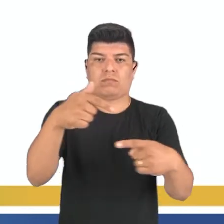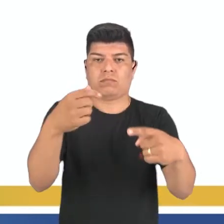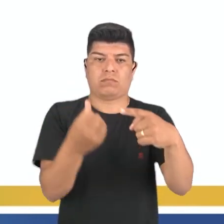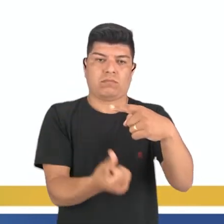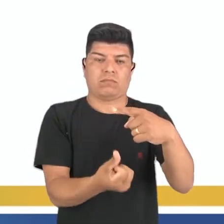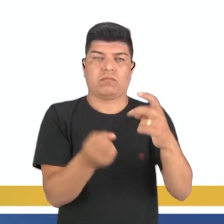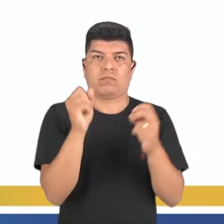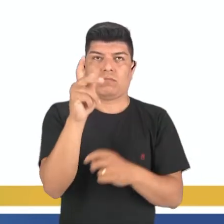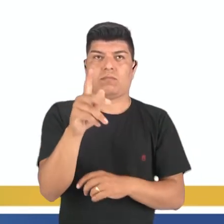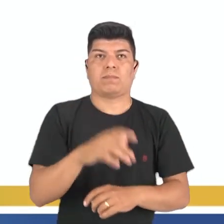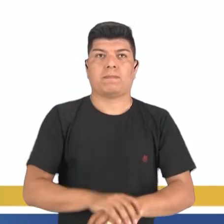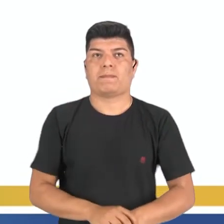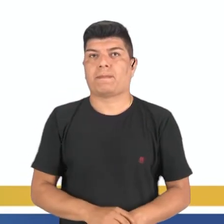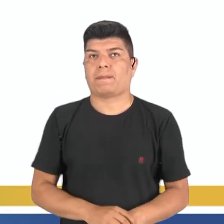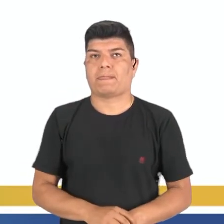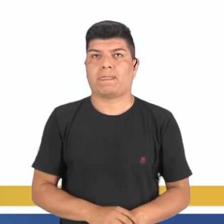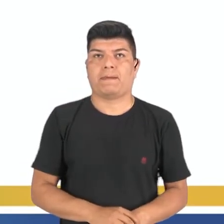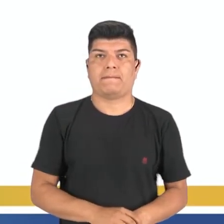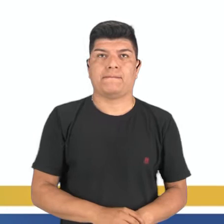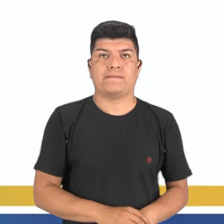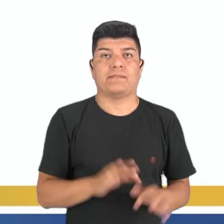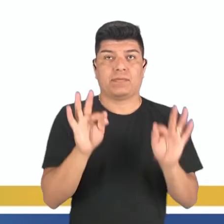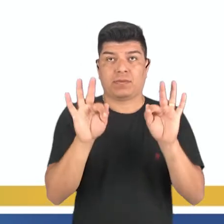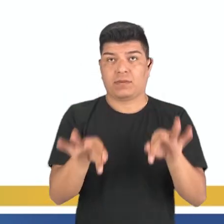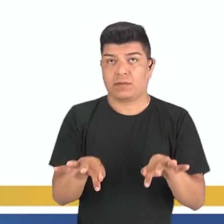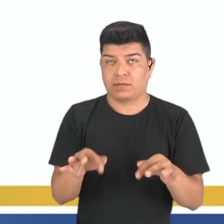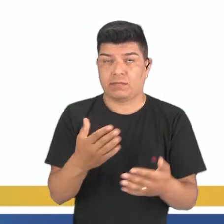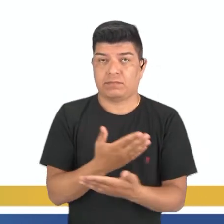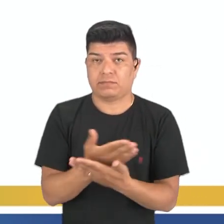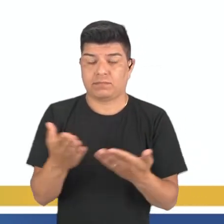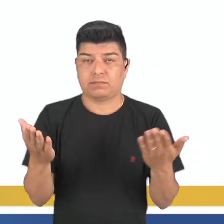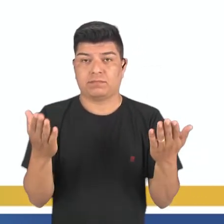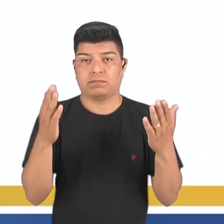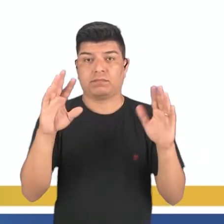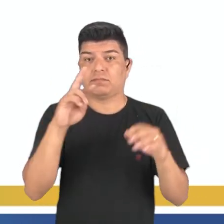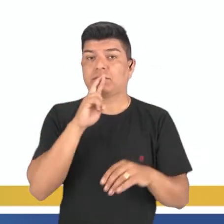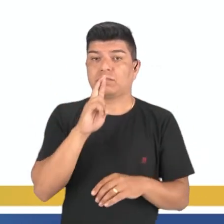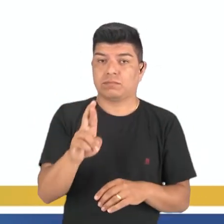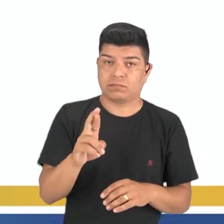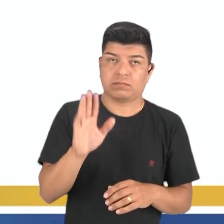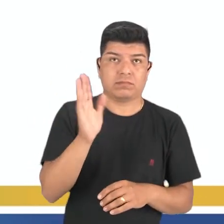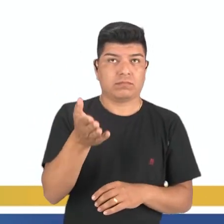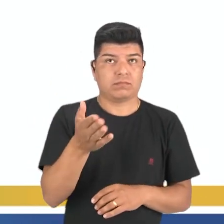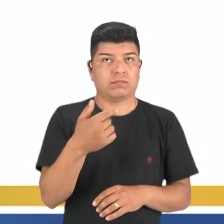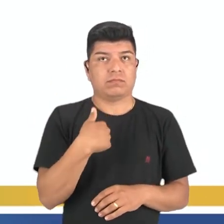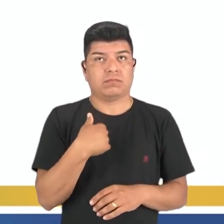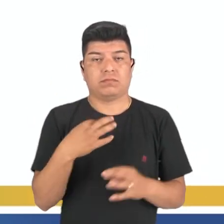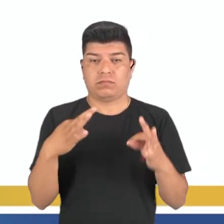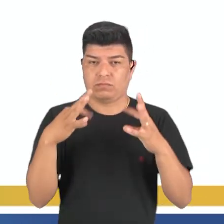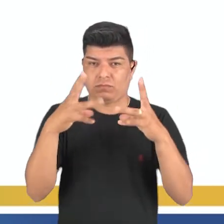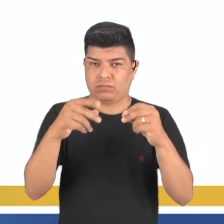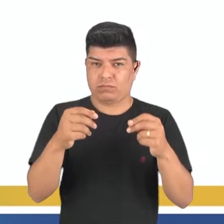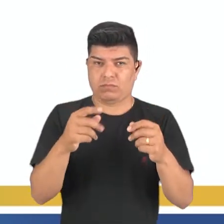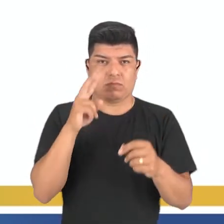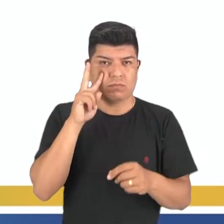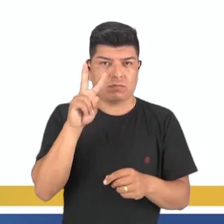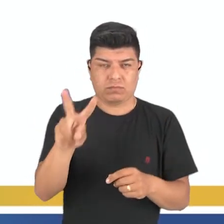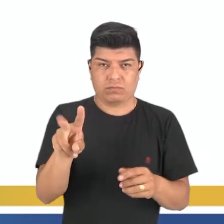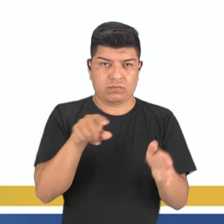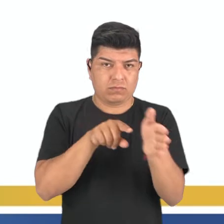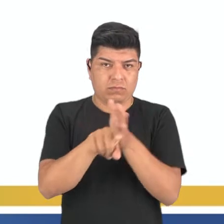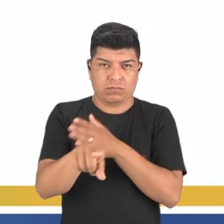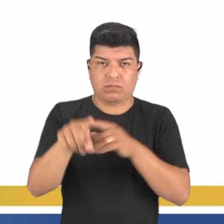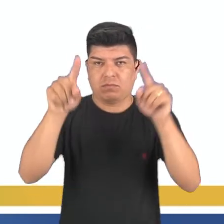7/6, ok? Então, finalmente, nossa expressão está resolvida. Aquela expressão todinha lá que a gente viu, que